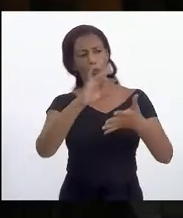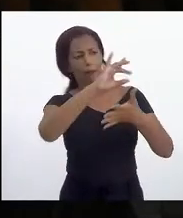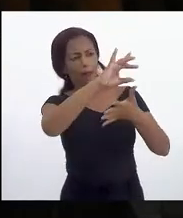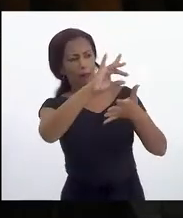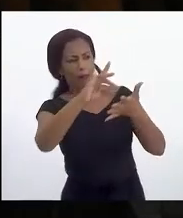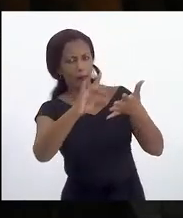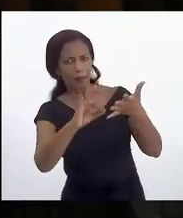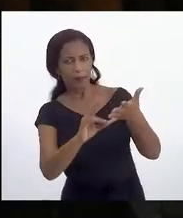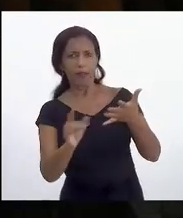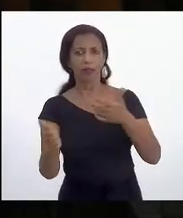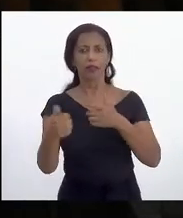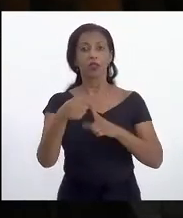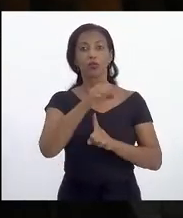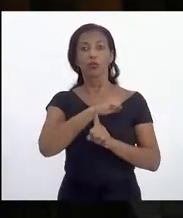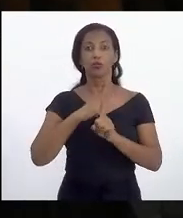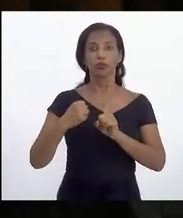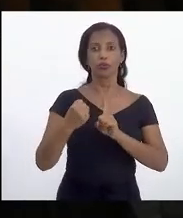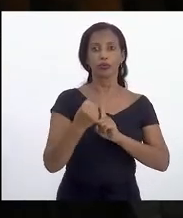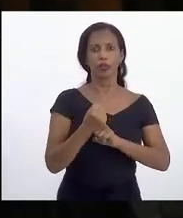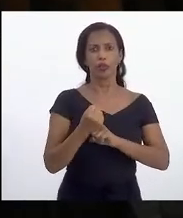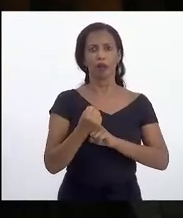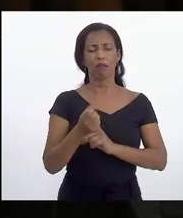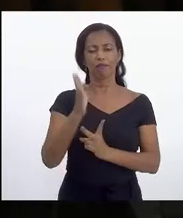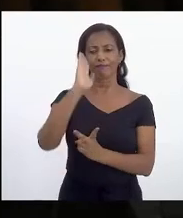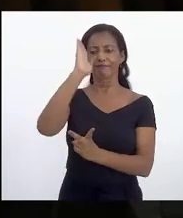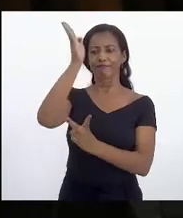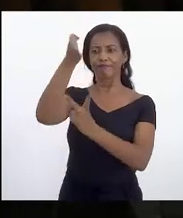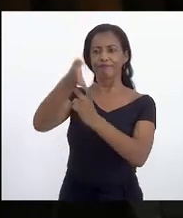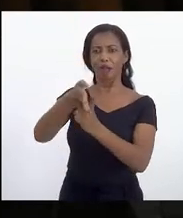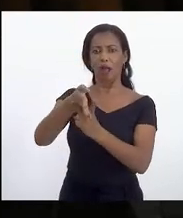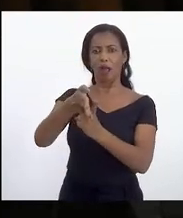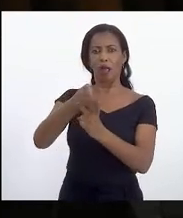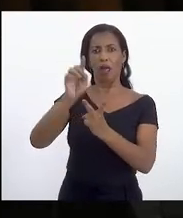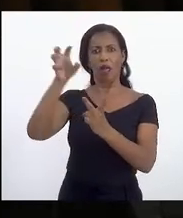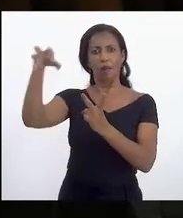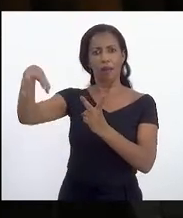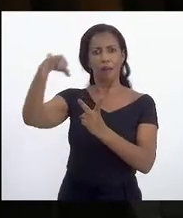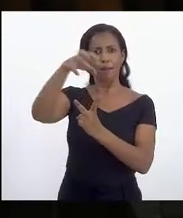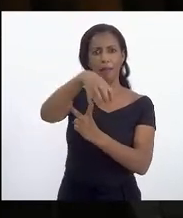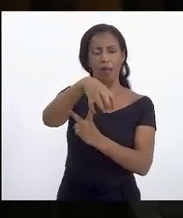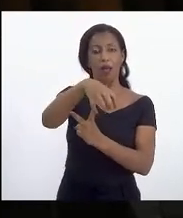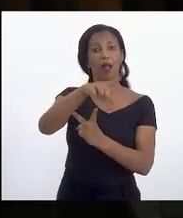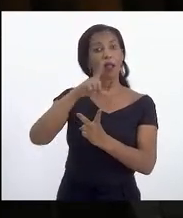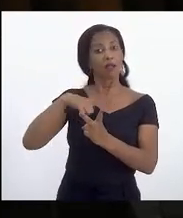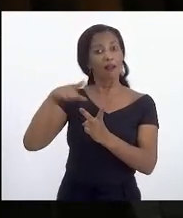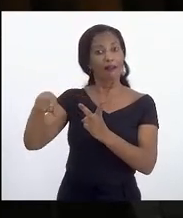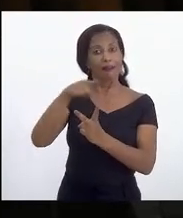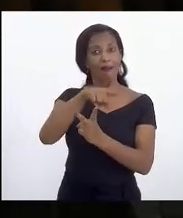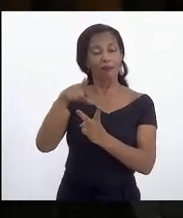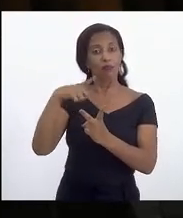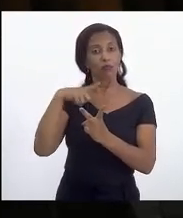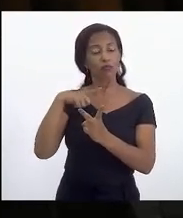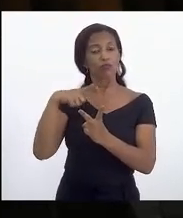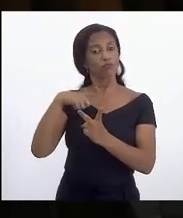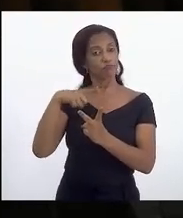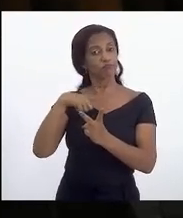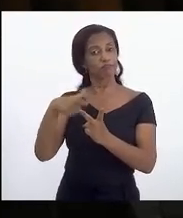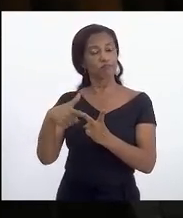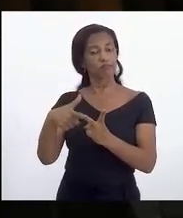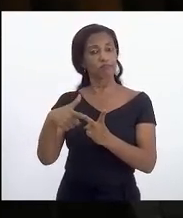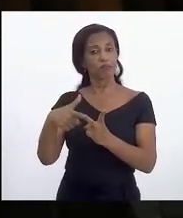sociais estão divididos em corporações e cada Corporação